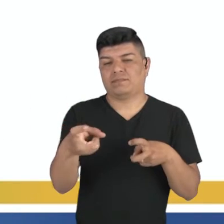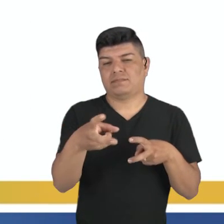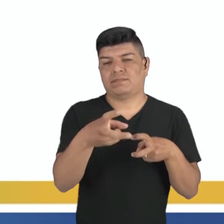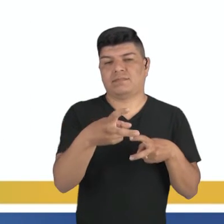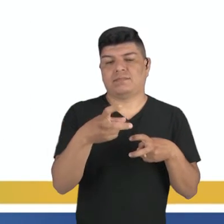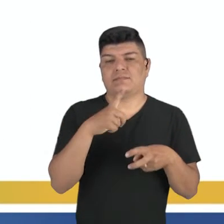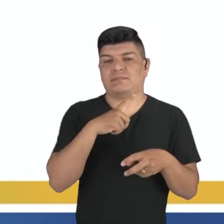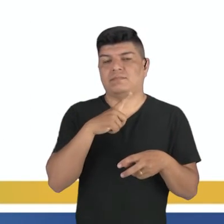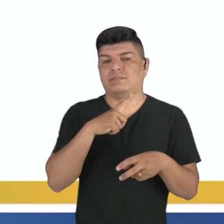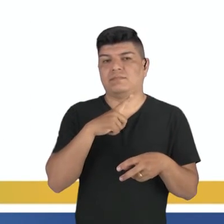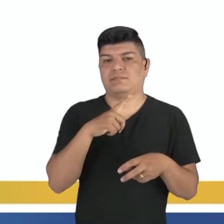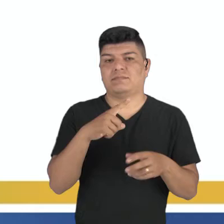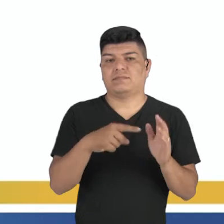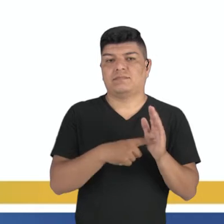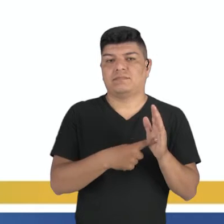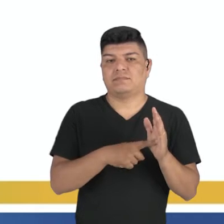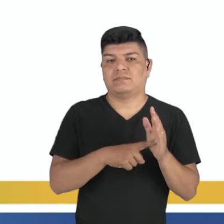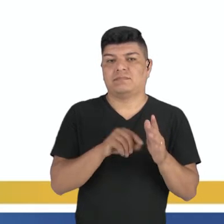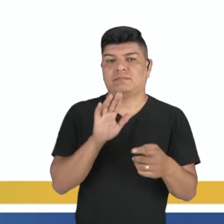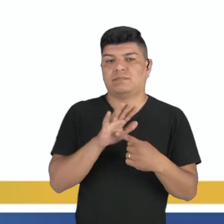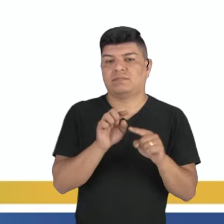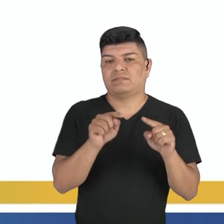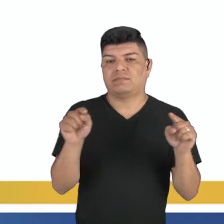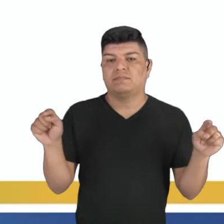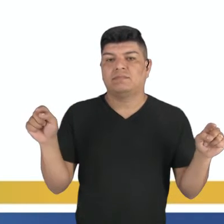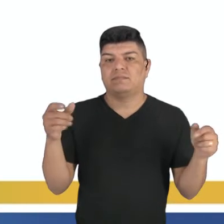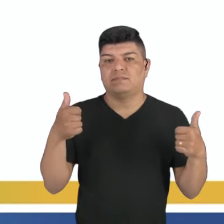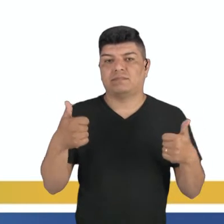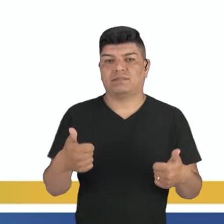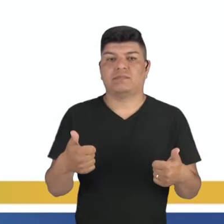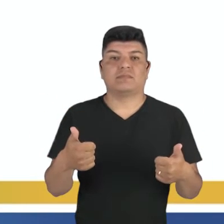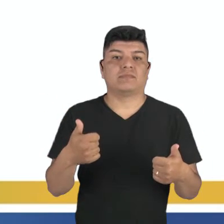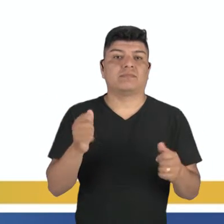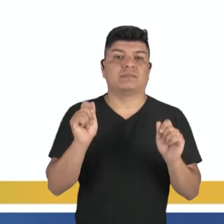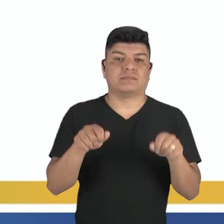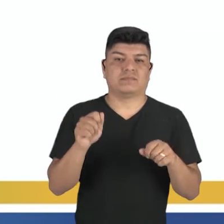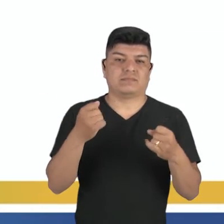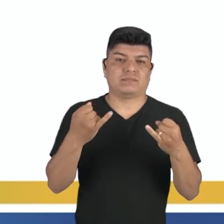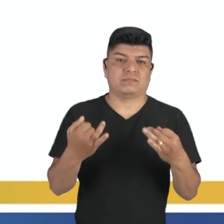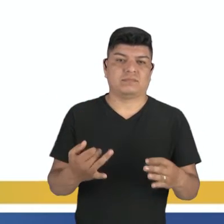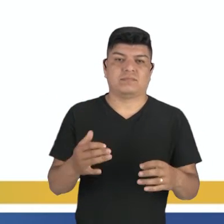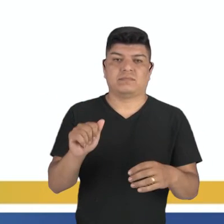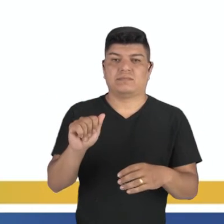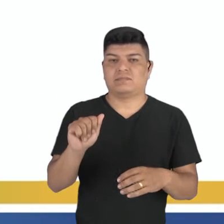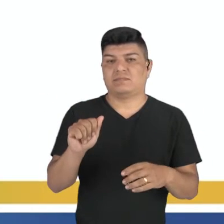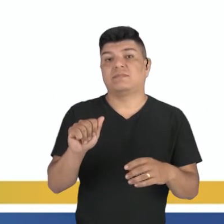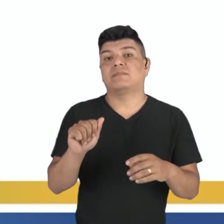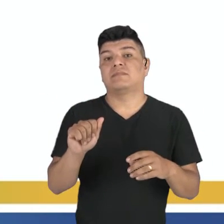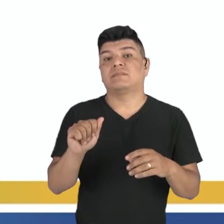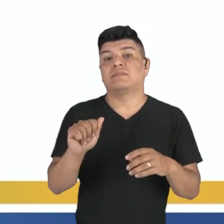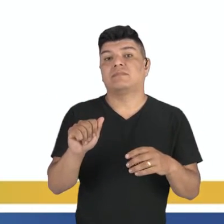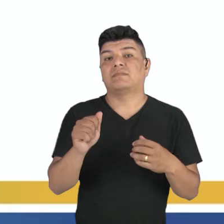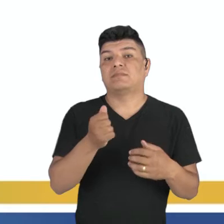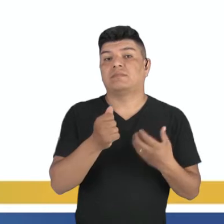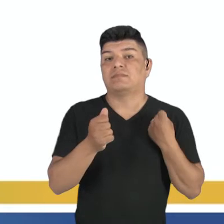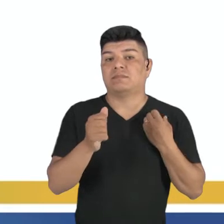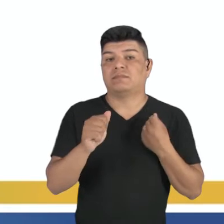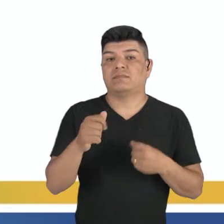aí que temos os pontos inseridos na reta numérica, certo? Então, podemos dizer que o número A é representado pelo